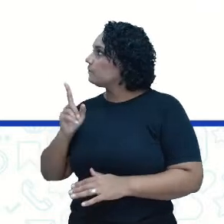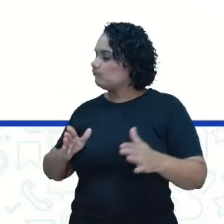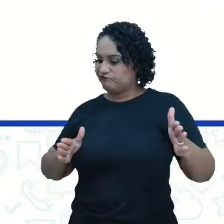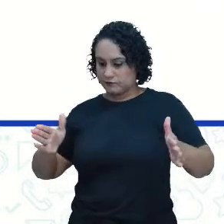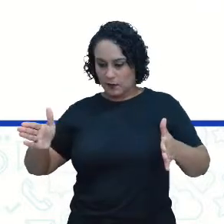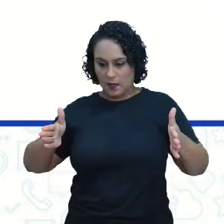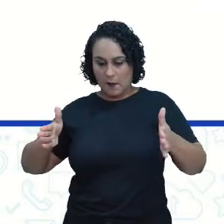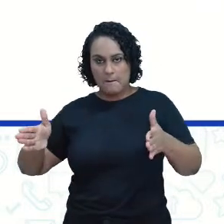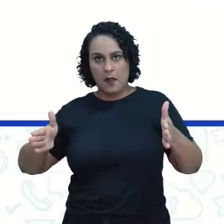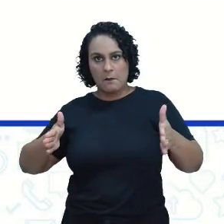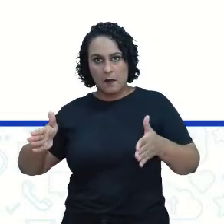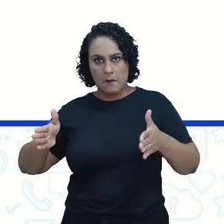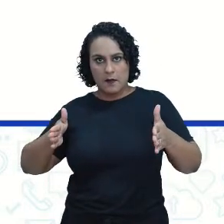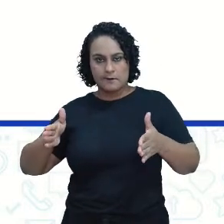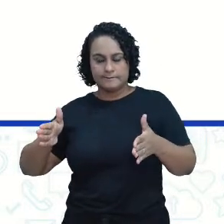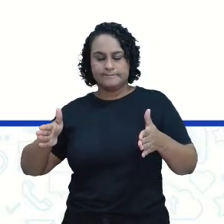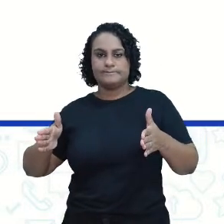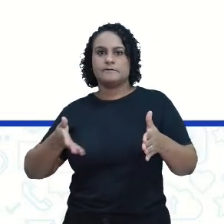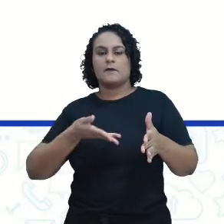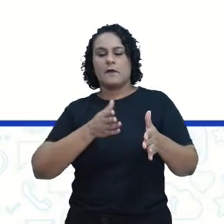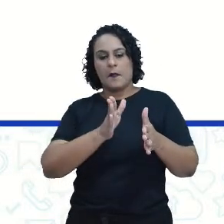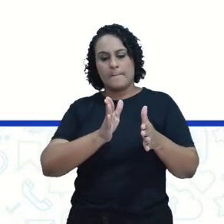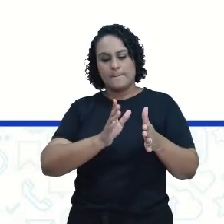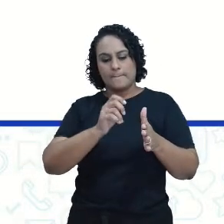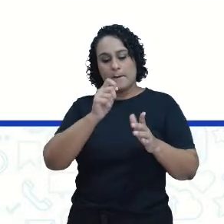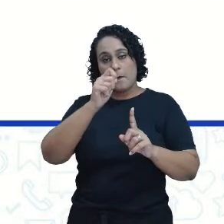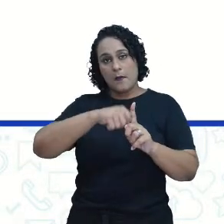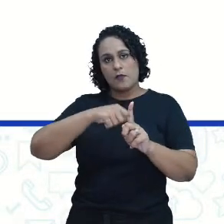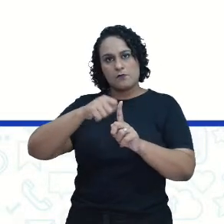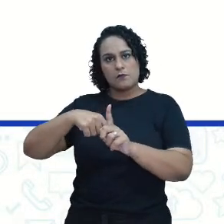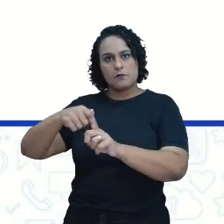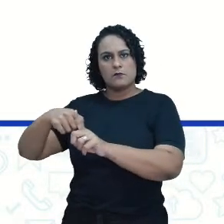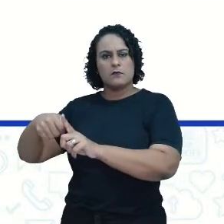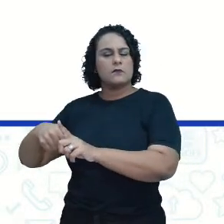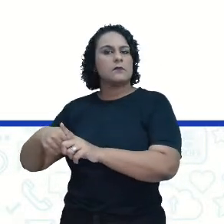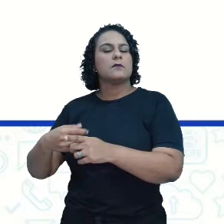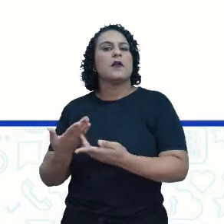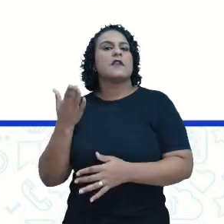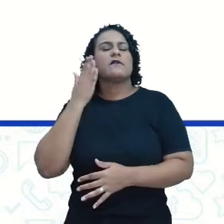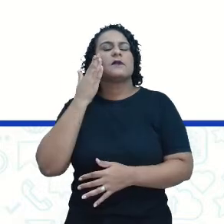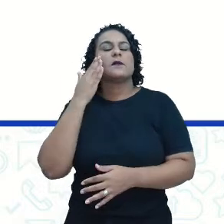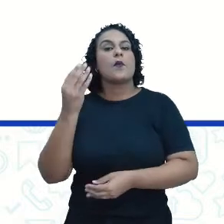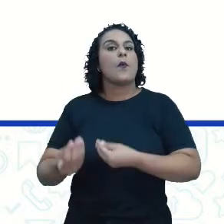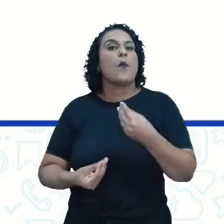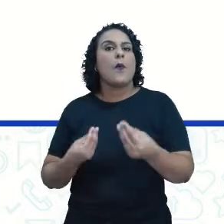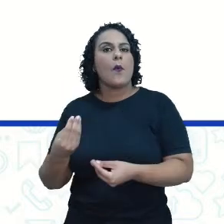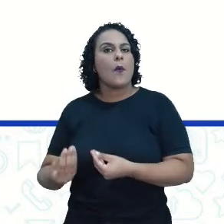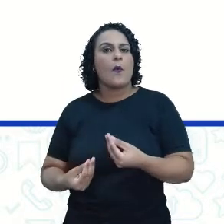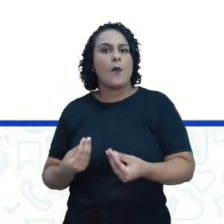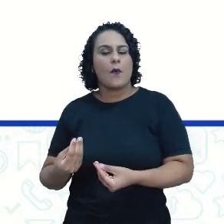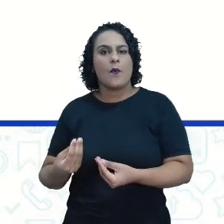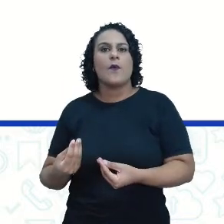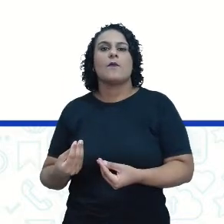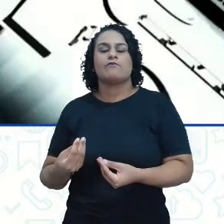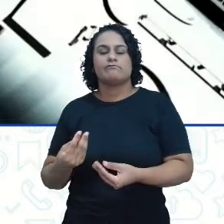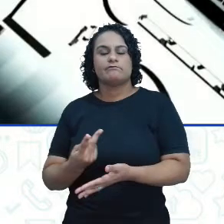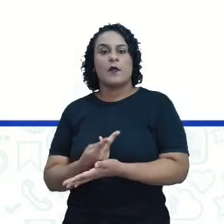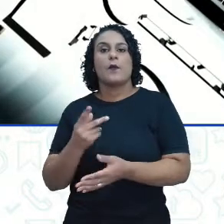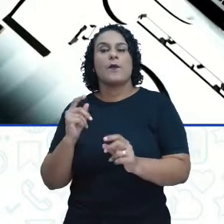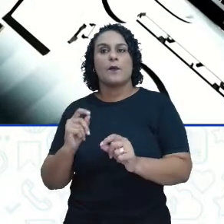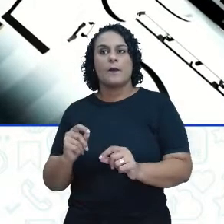ano do calendário cósmico, a gente vai entender aí o que aconteceu, né, em cada ponto desse